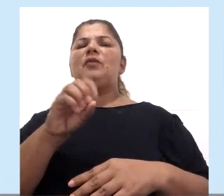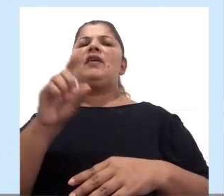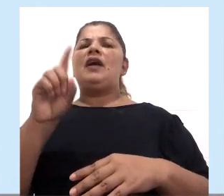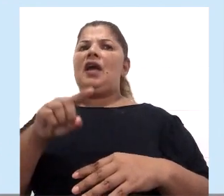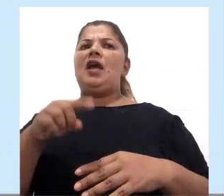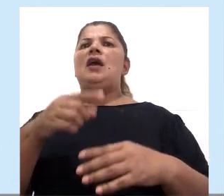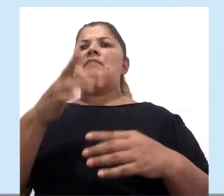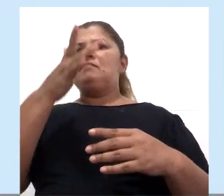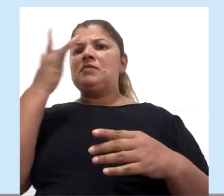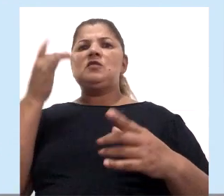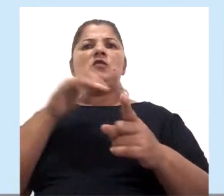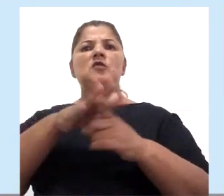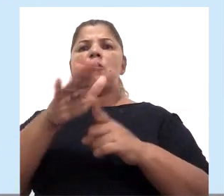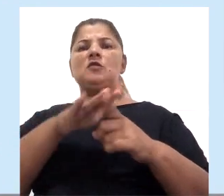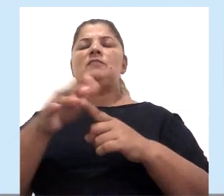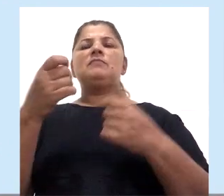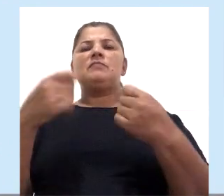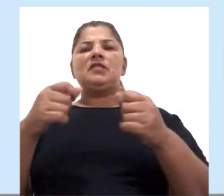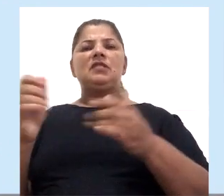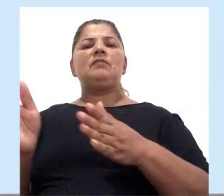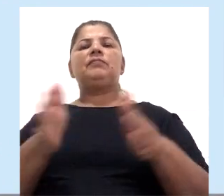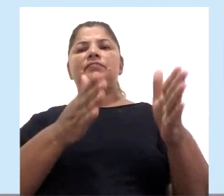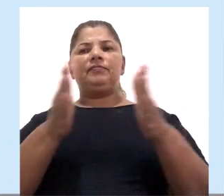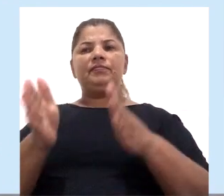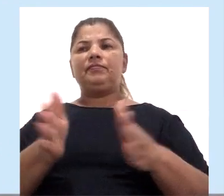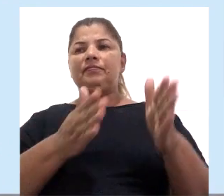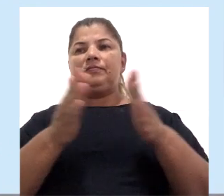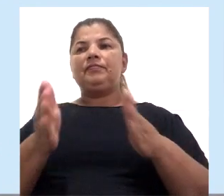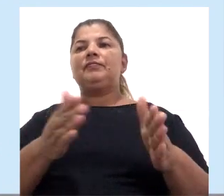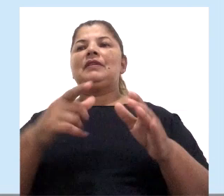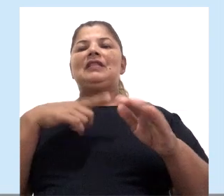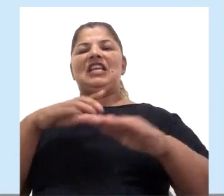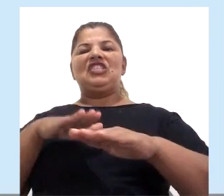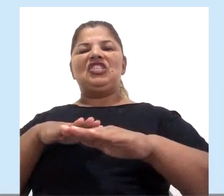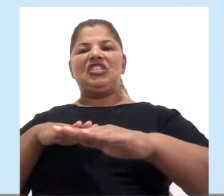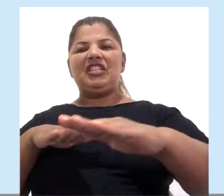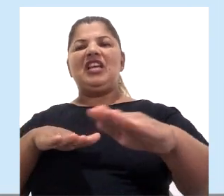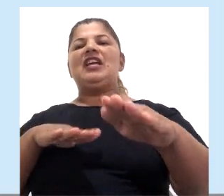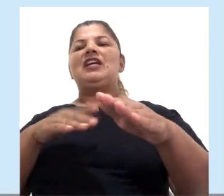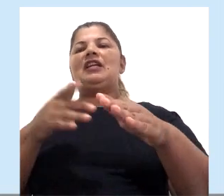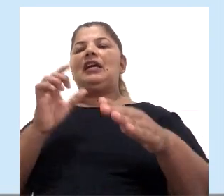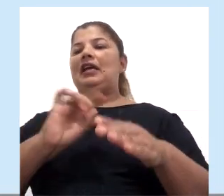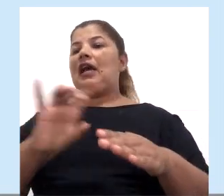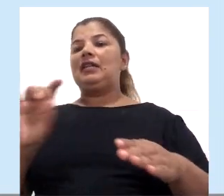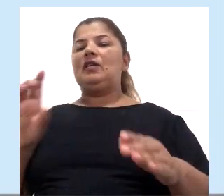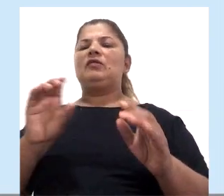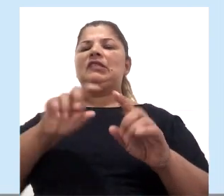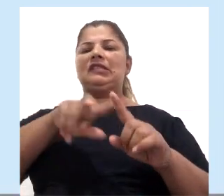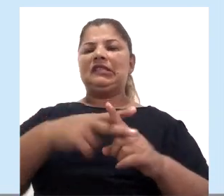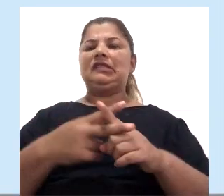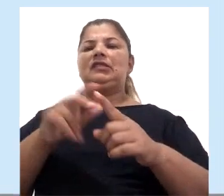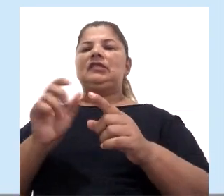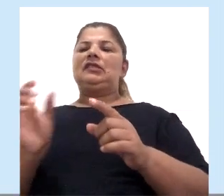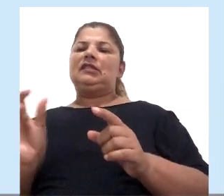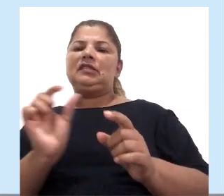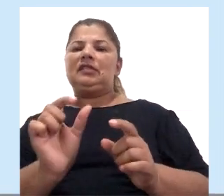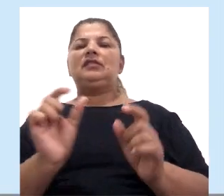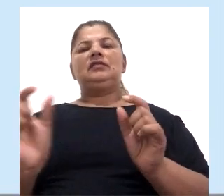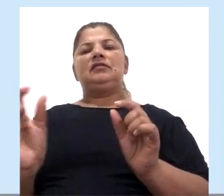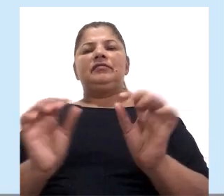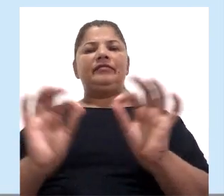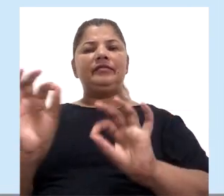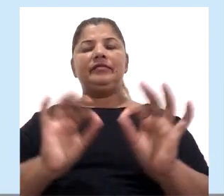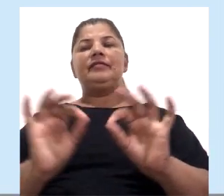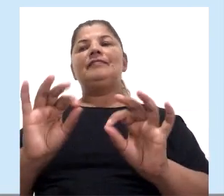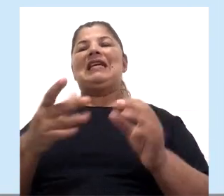em massa, precisava de muitos trabalhadores, tal, uma esteira, cada um tinha sua função. Mas no